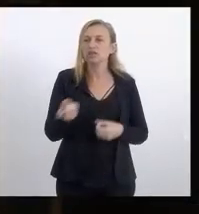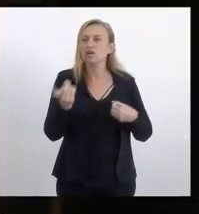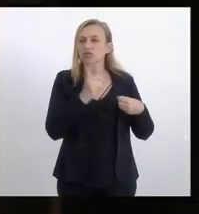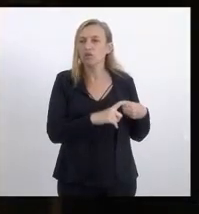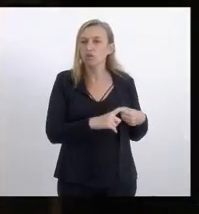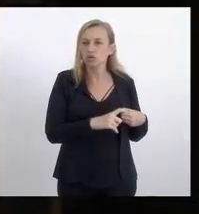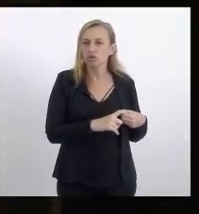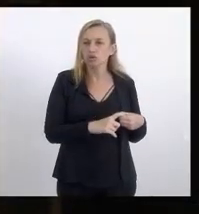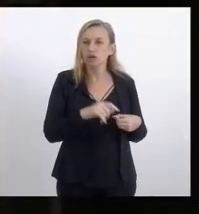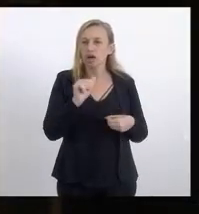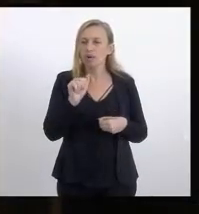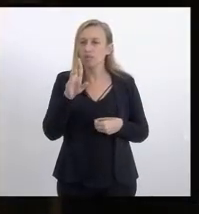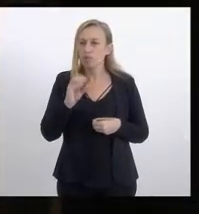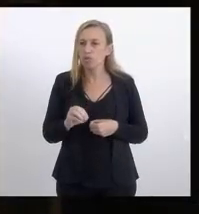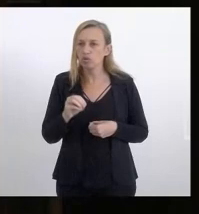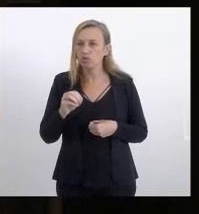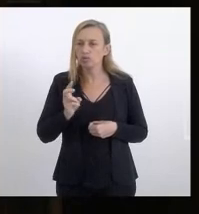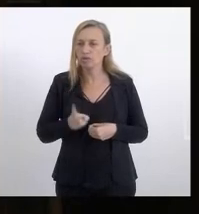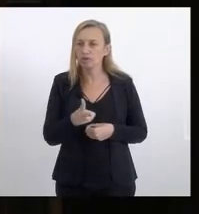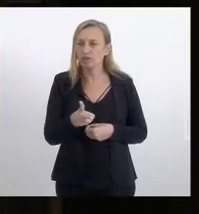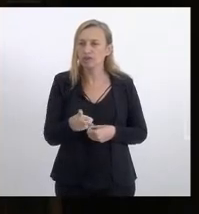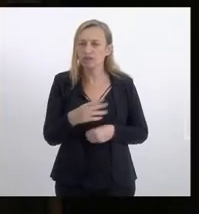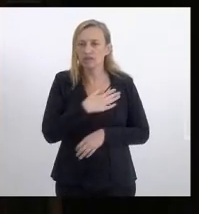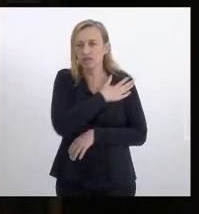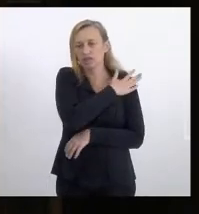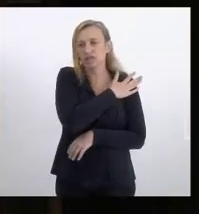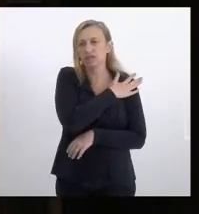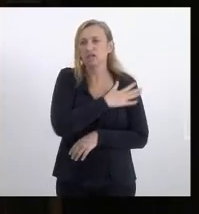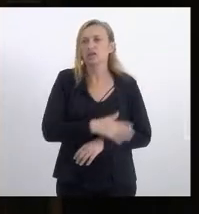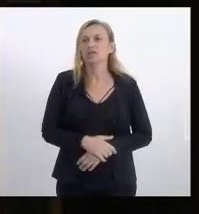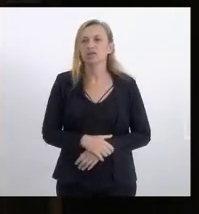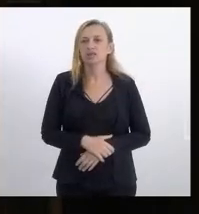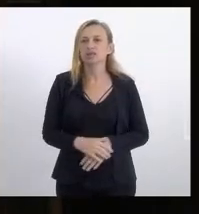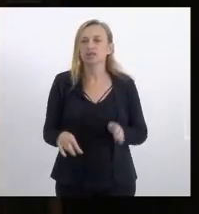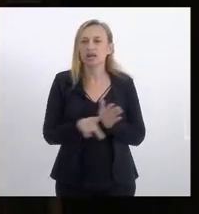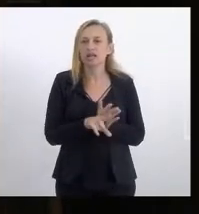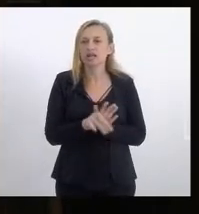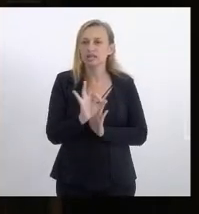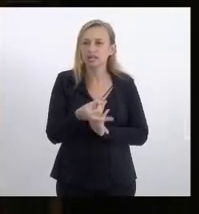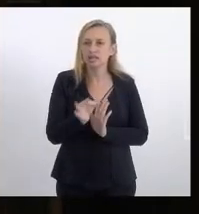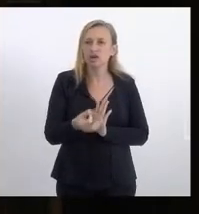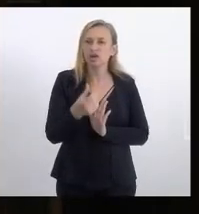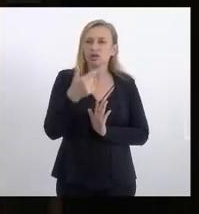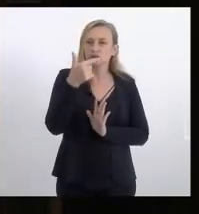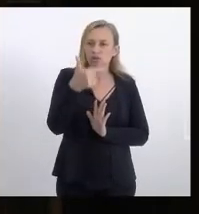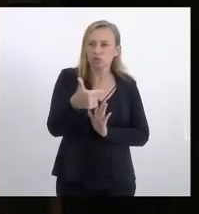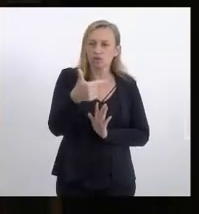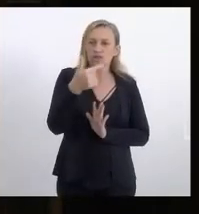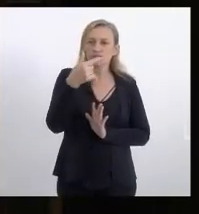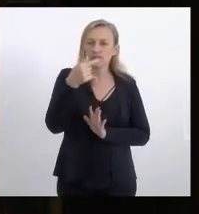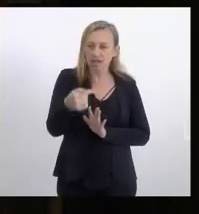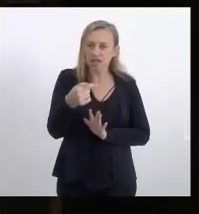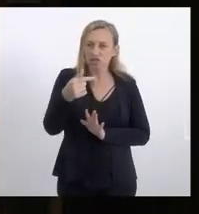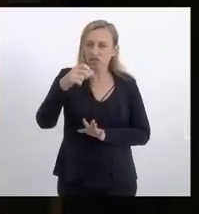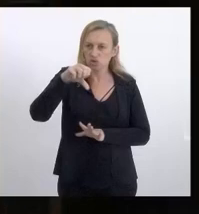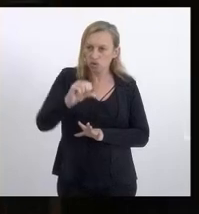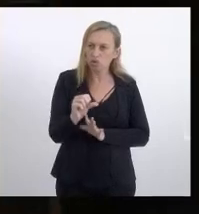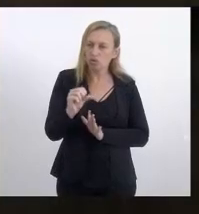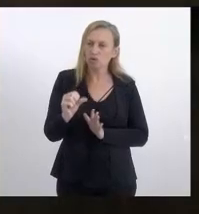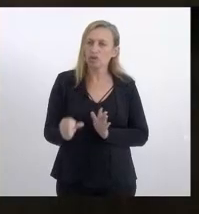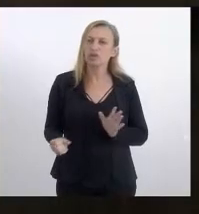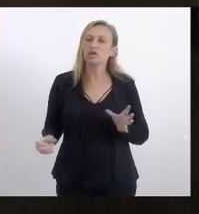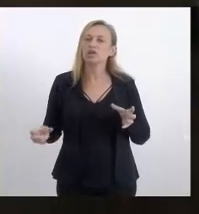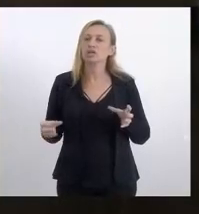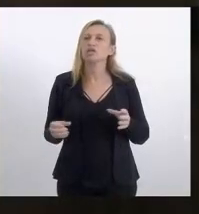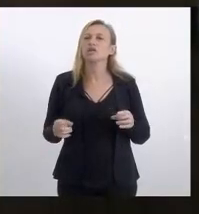retorno da do abono permanência militar criado com o nome militar na lei Correta que a 279 que abrange os militares do